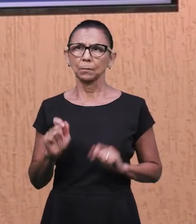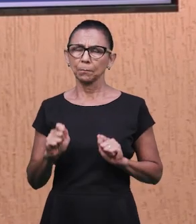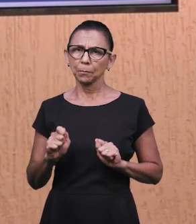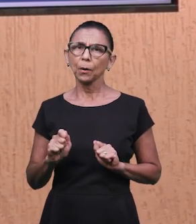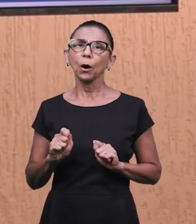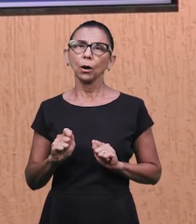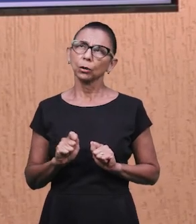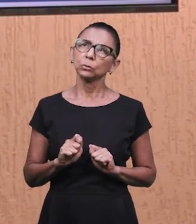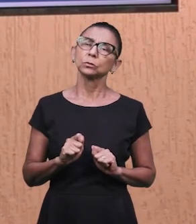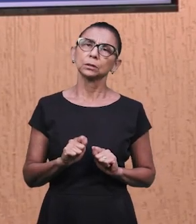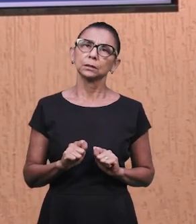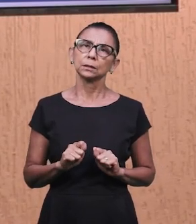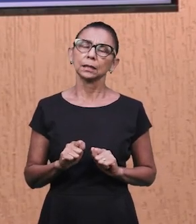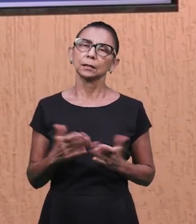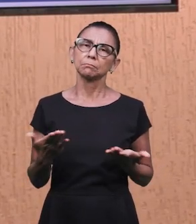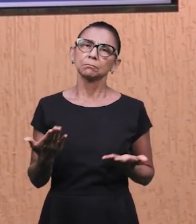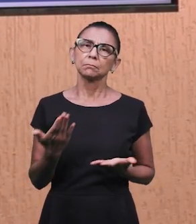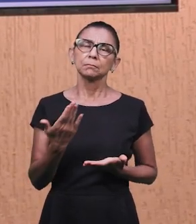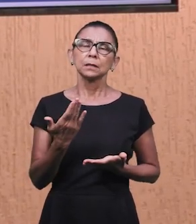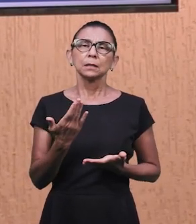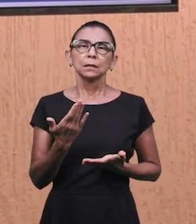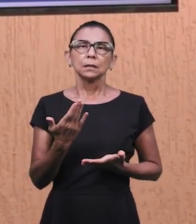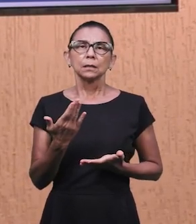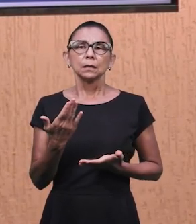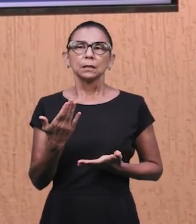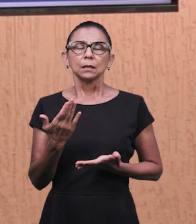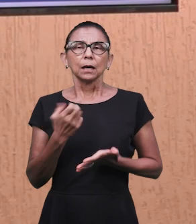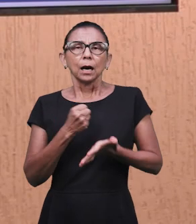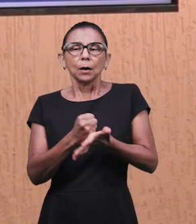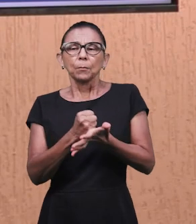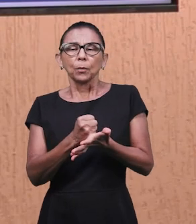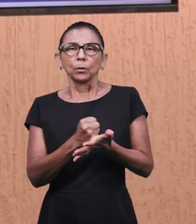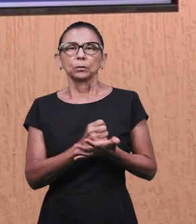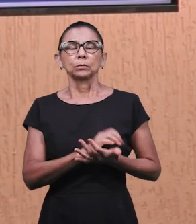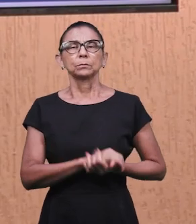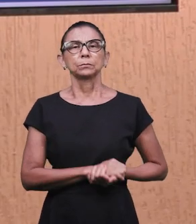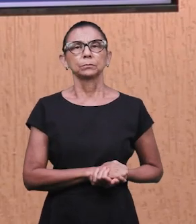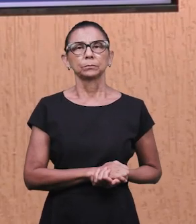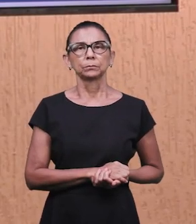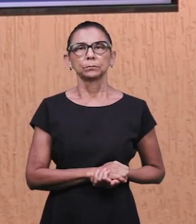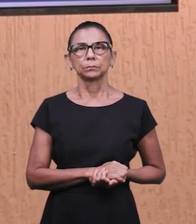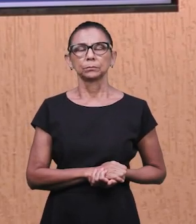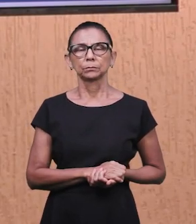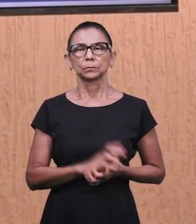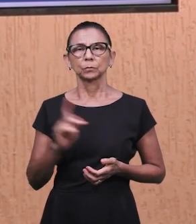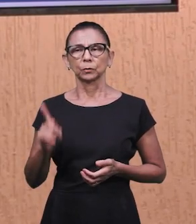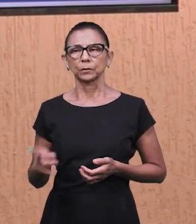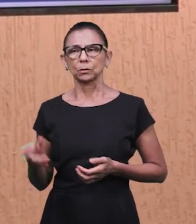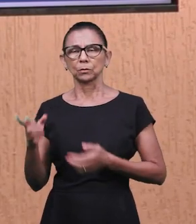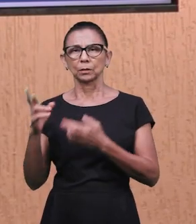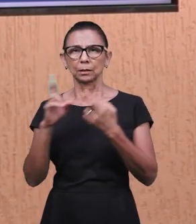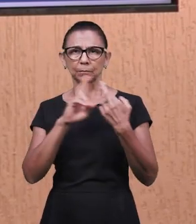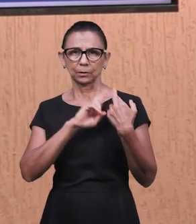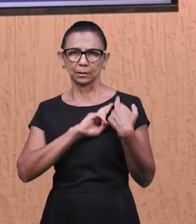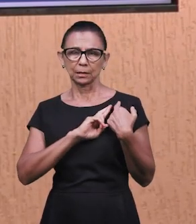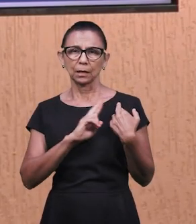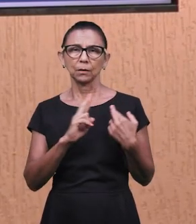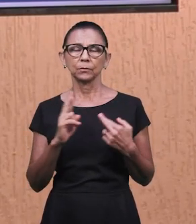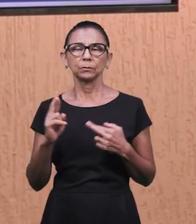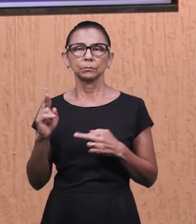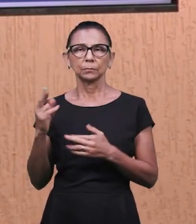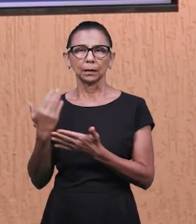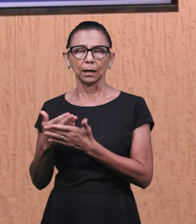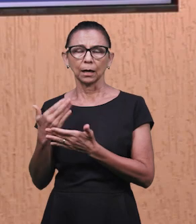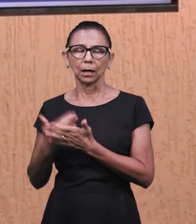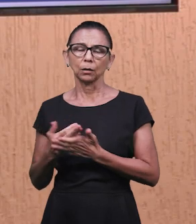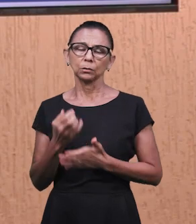de uma criança nessa situação, aí sempre com o suporte de um professor ao lado. Mas mesmo assim, tem